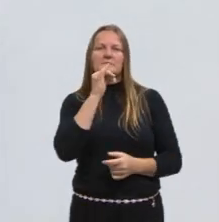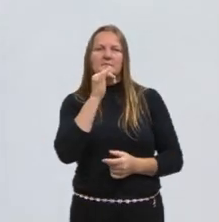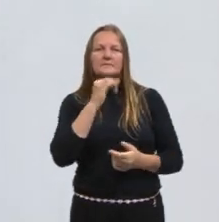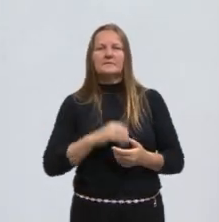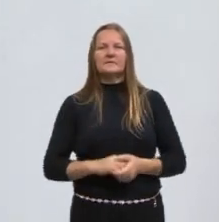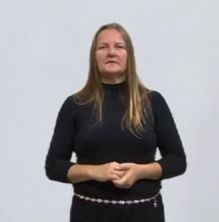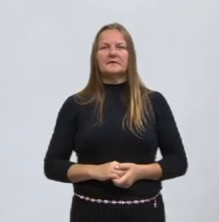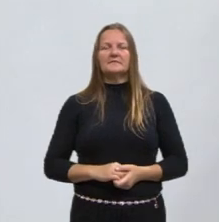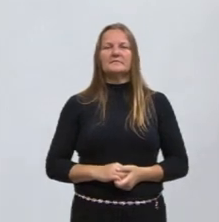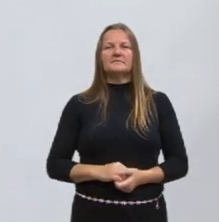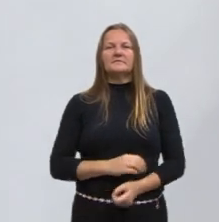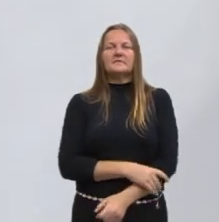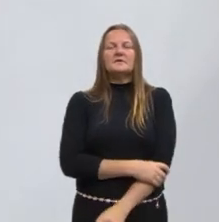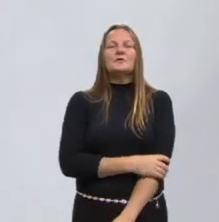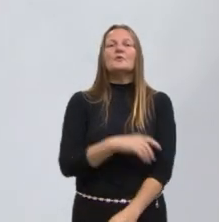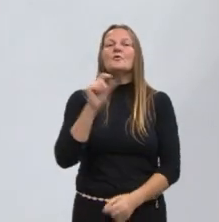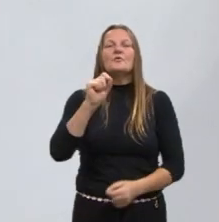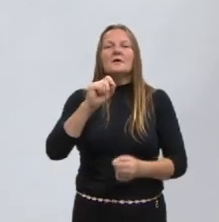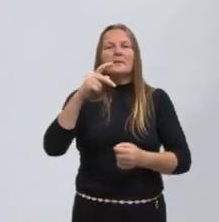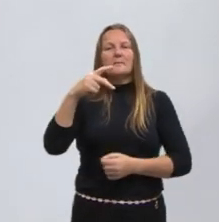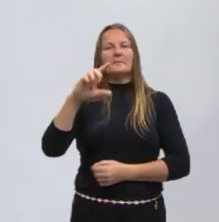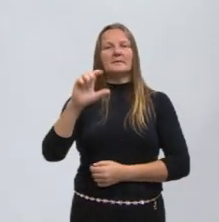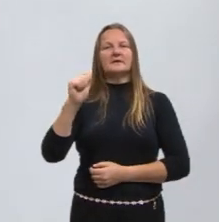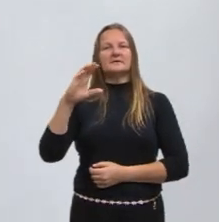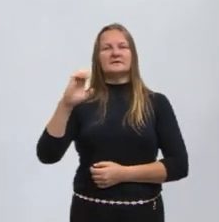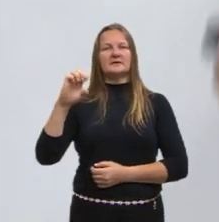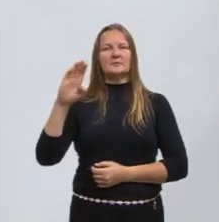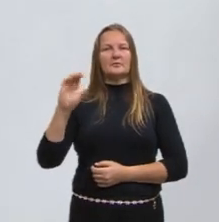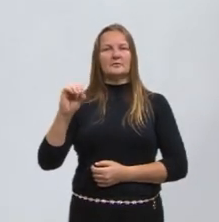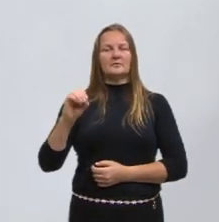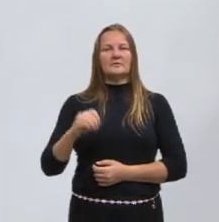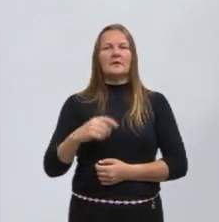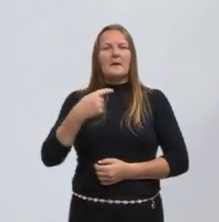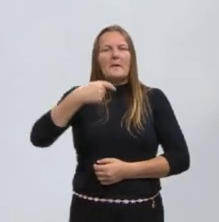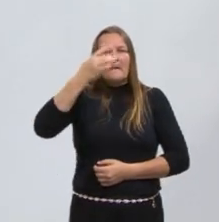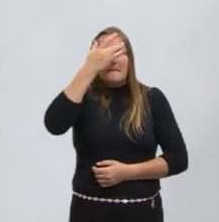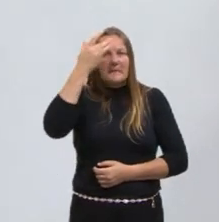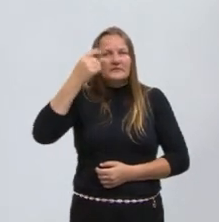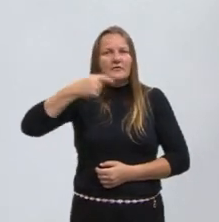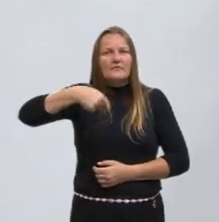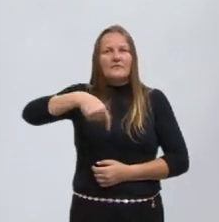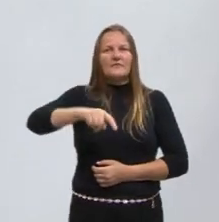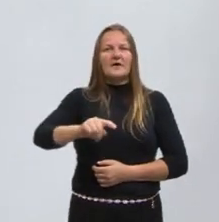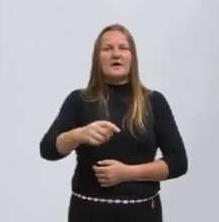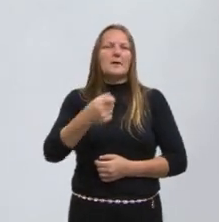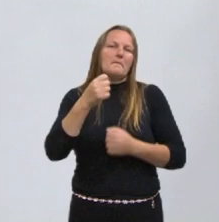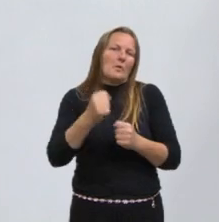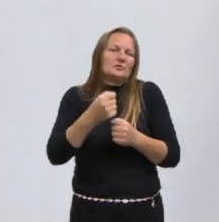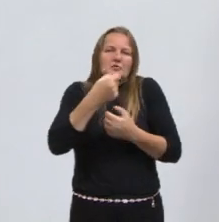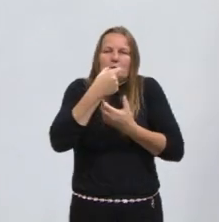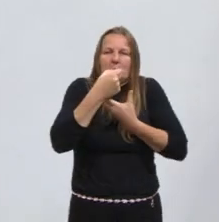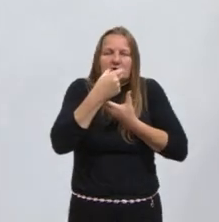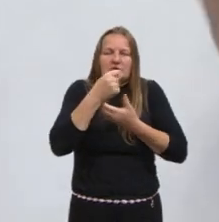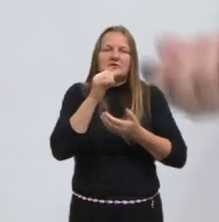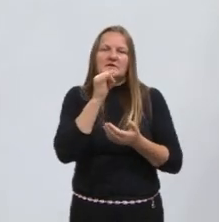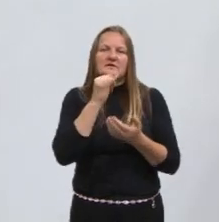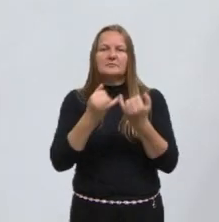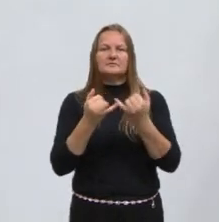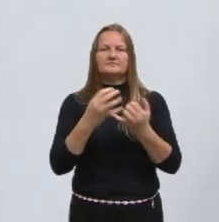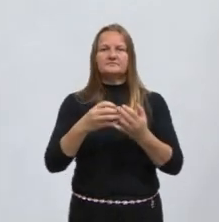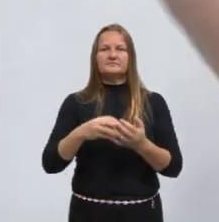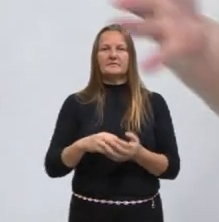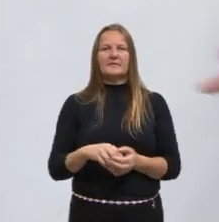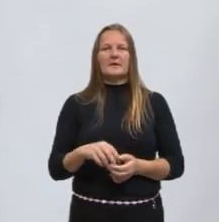dessa vacina o que que acontece com o passeio a pessoa ela vai lá né pode ser um medicamento por exemplo Ah o medicamento